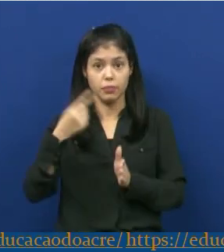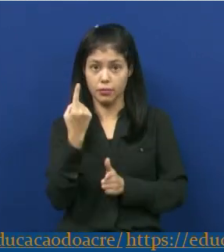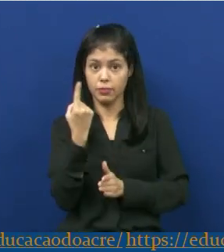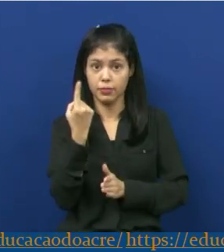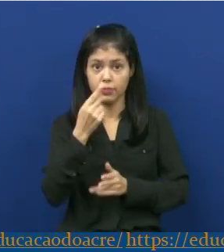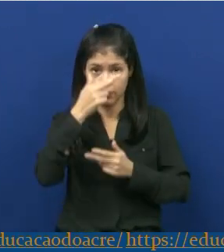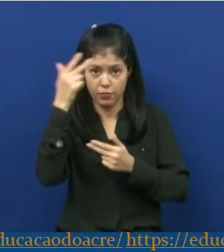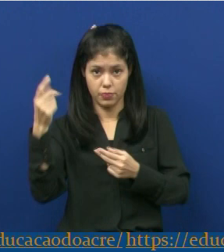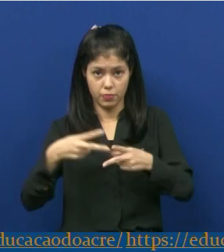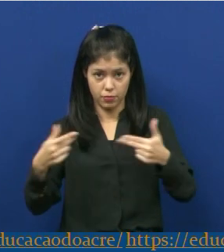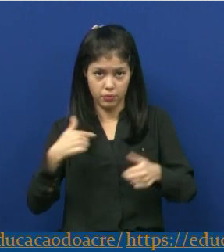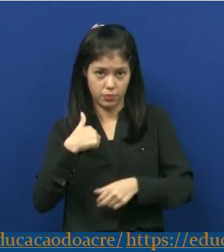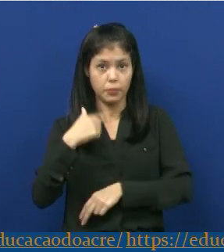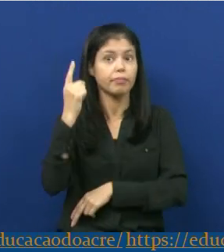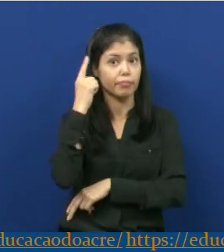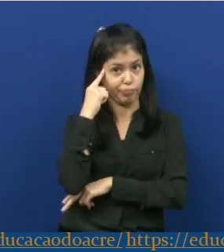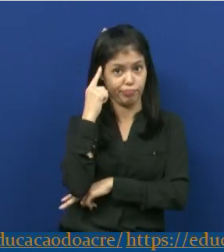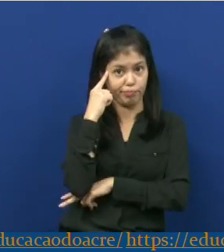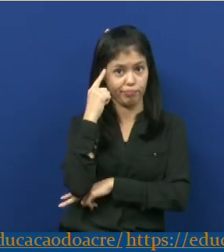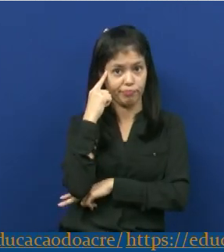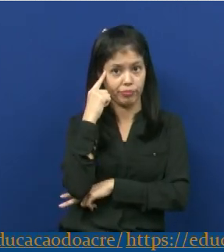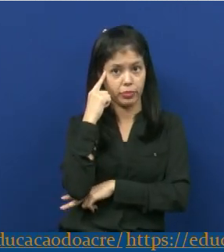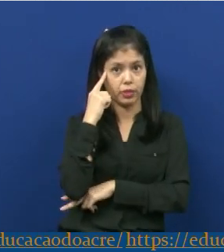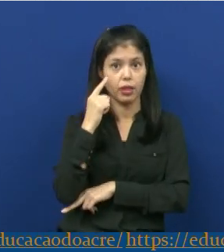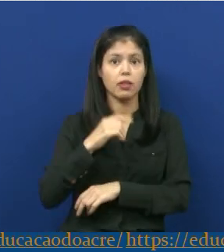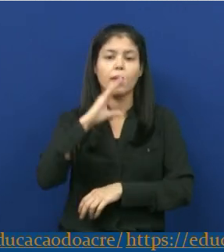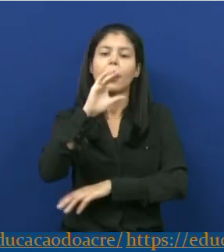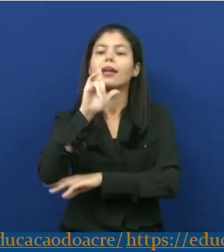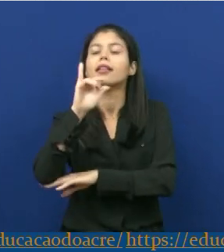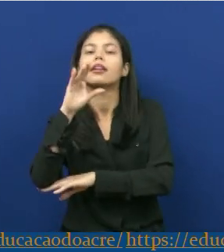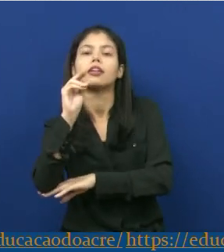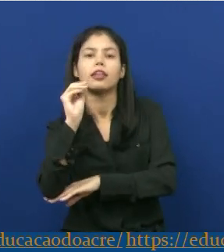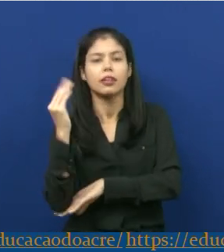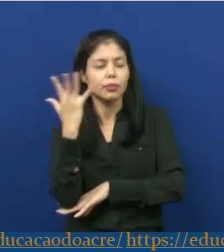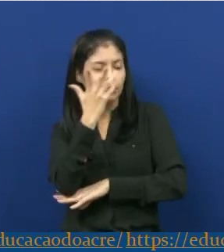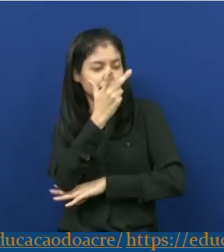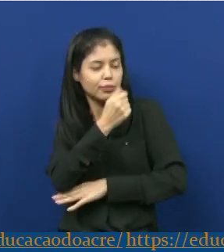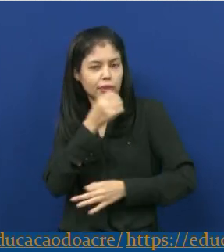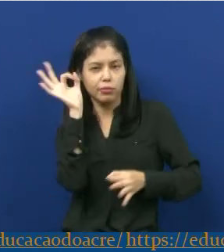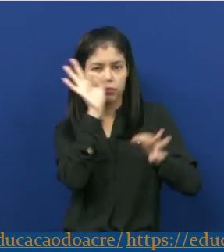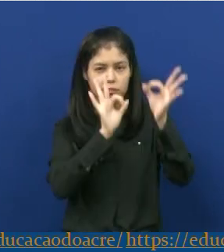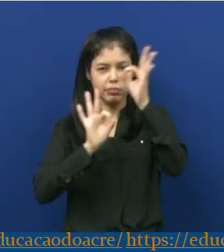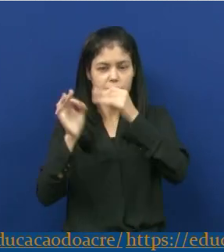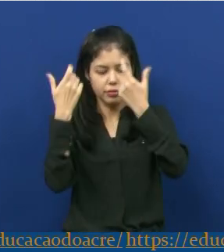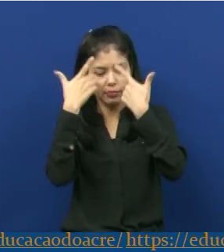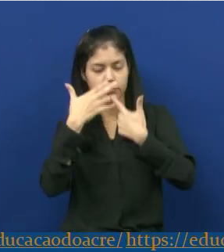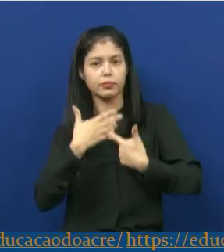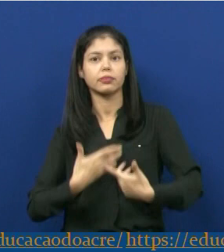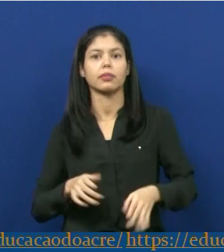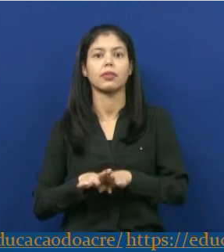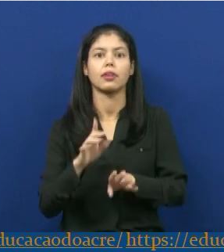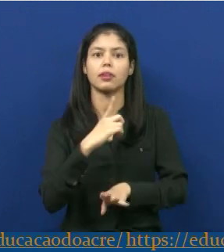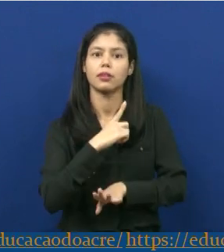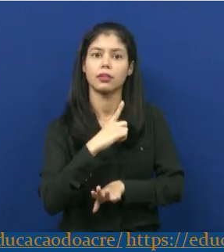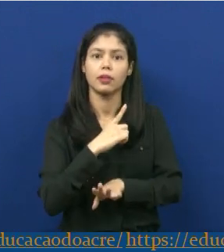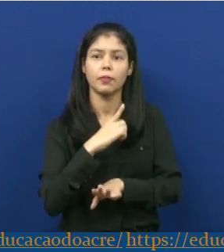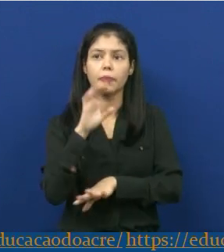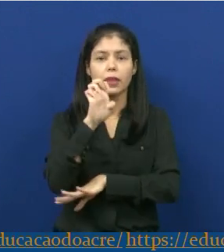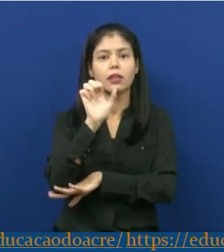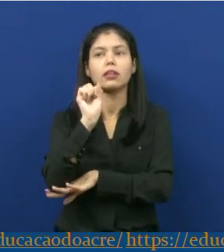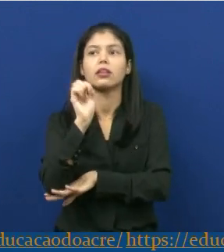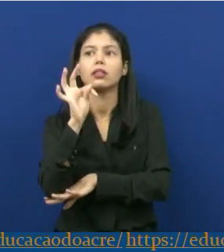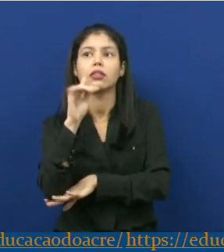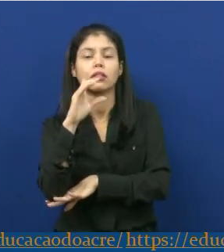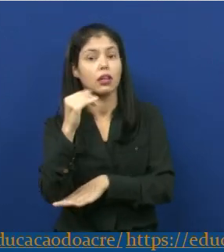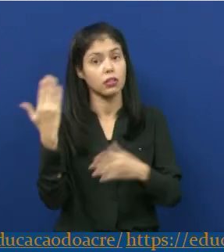à cabeça de qualquer um são aquelas clínicas de beleza. Bom, a estética que nós abordaremos